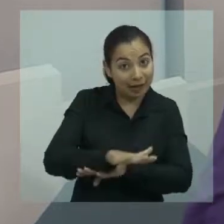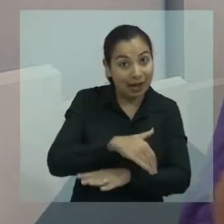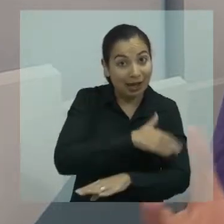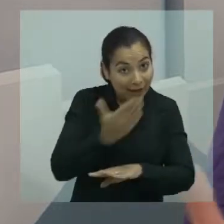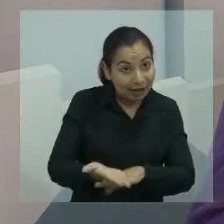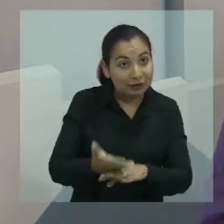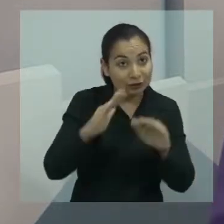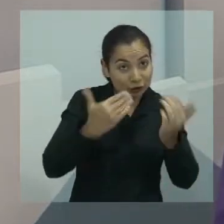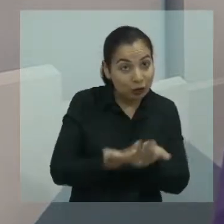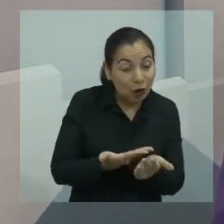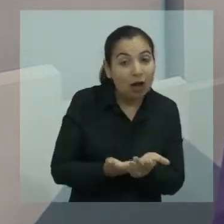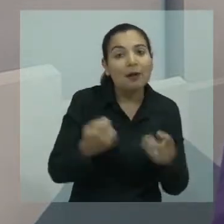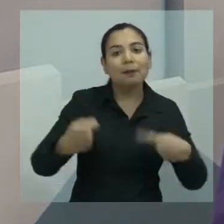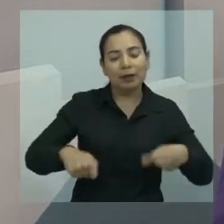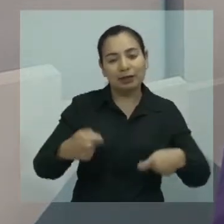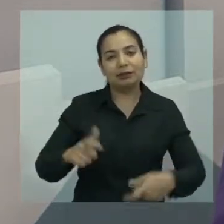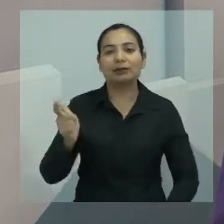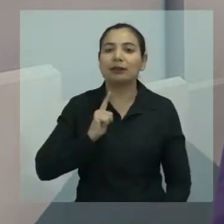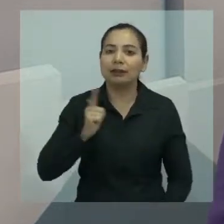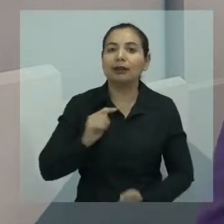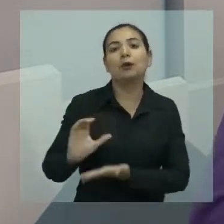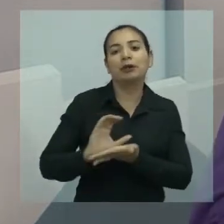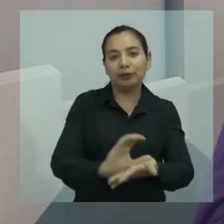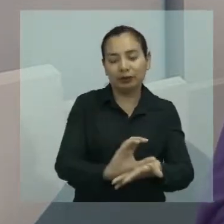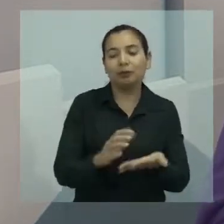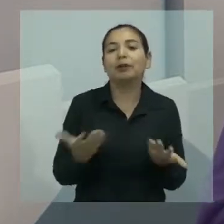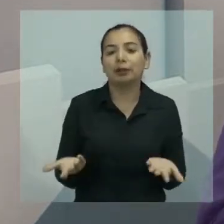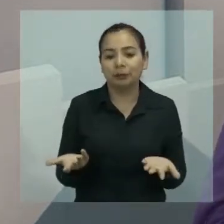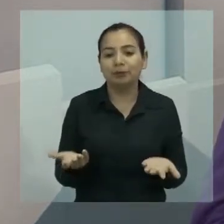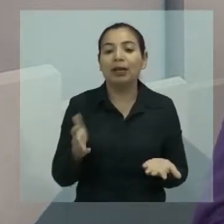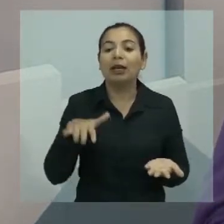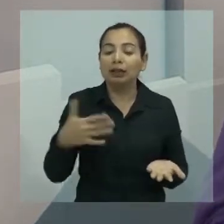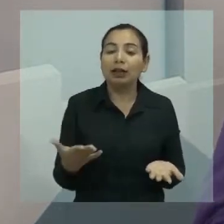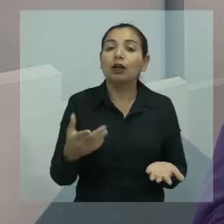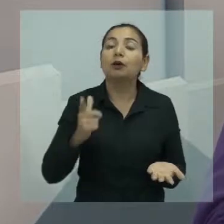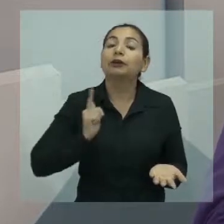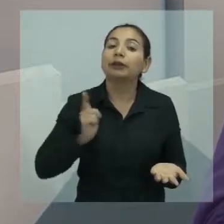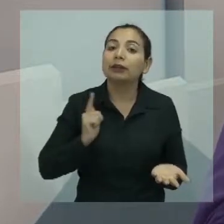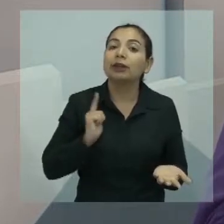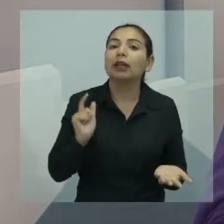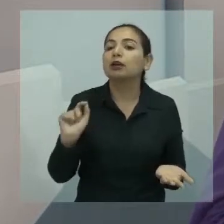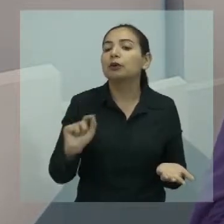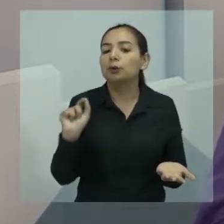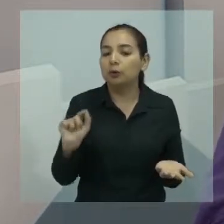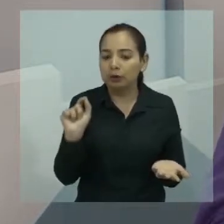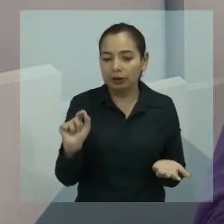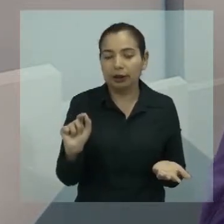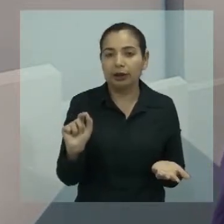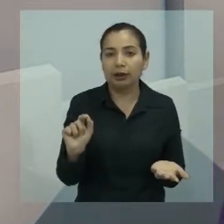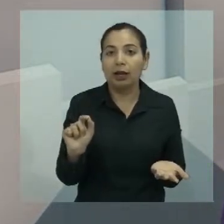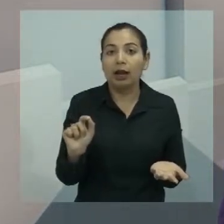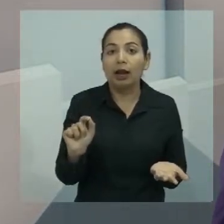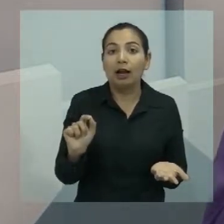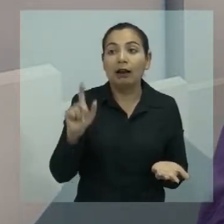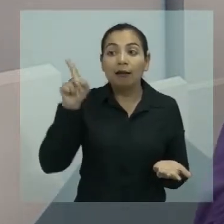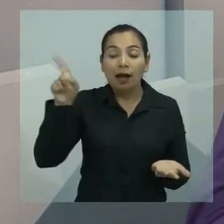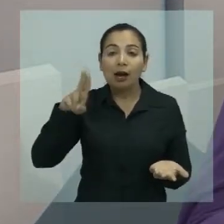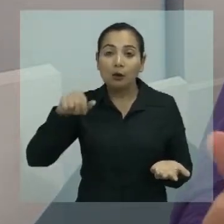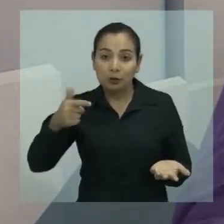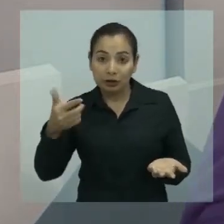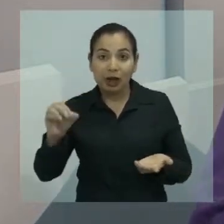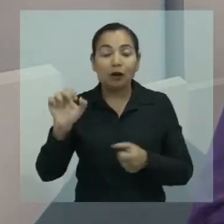para poder ter uma política de tempo integral, precisam ter a garantia de financiamento. Todo mundo sabedor de que,